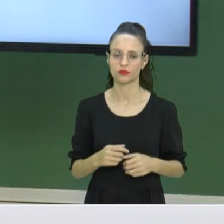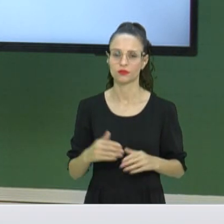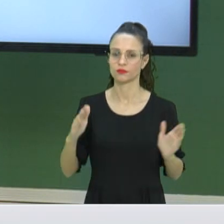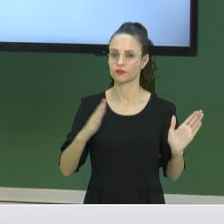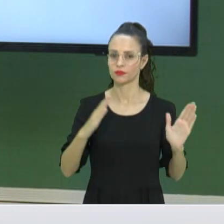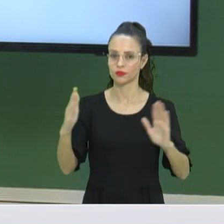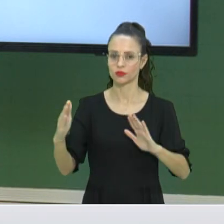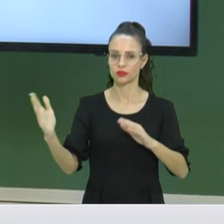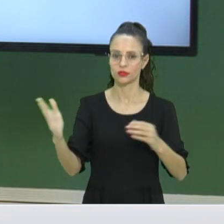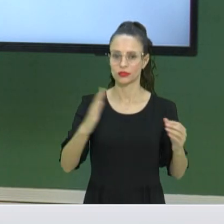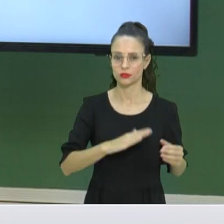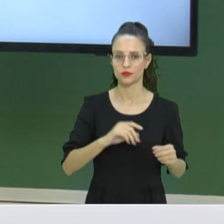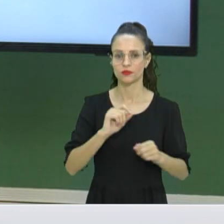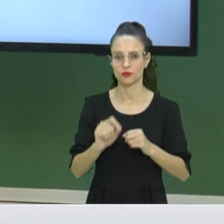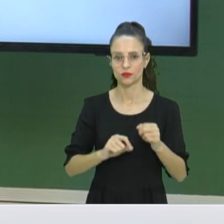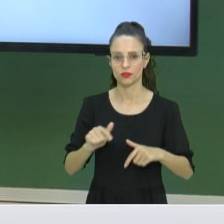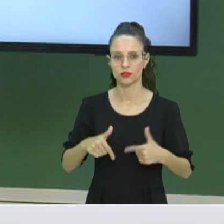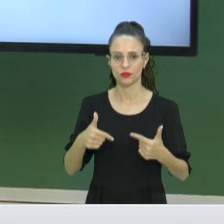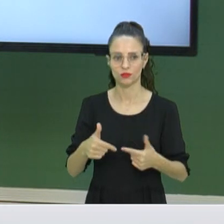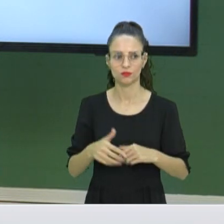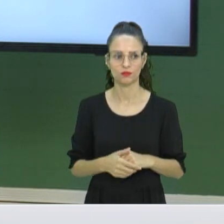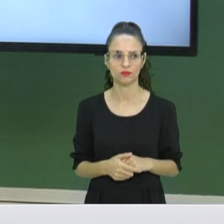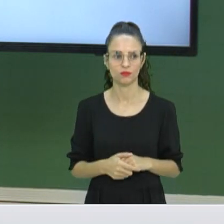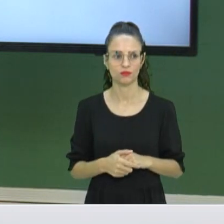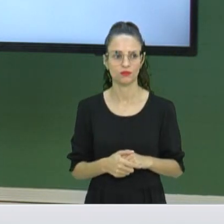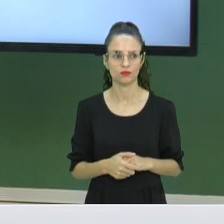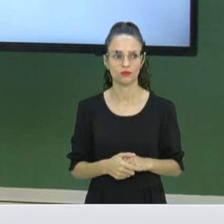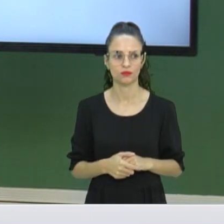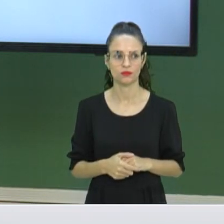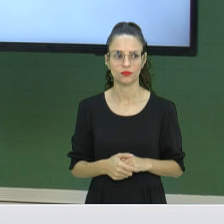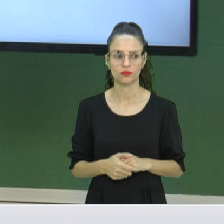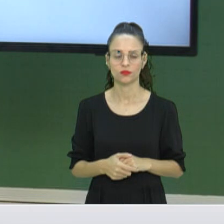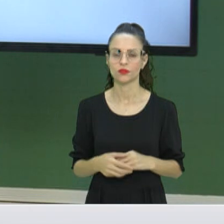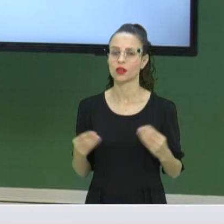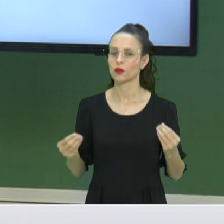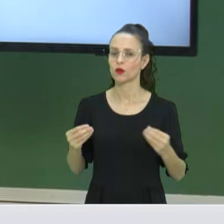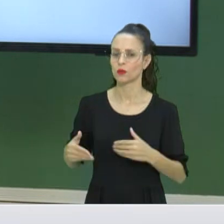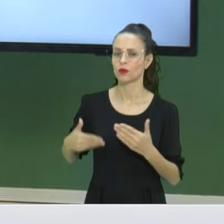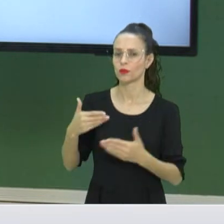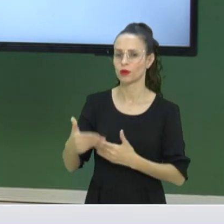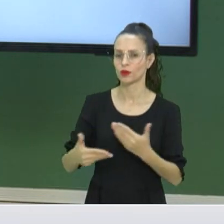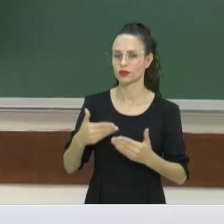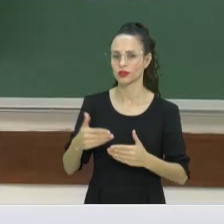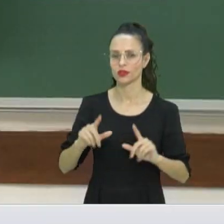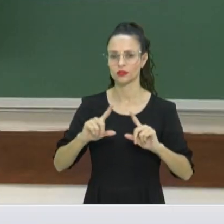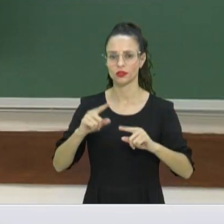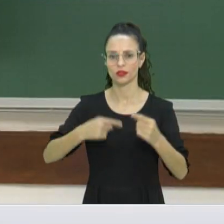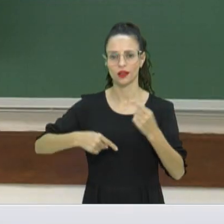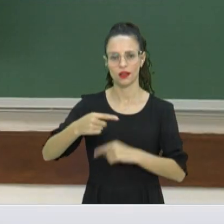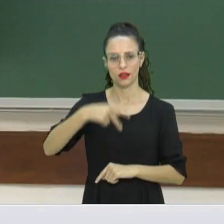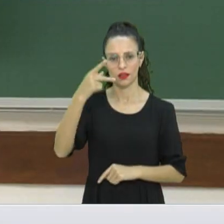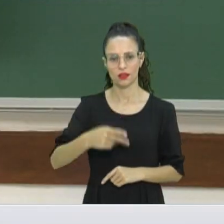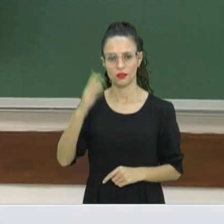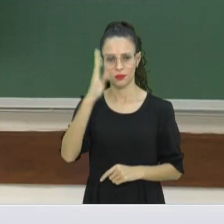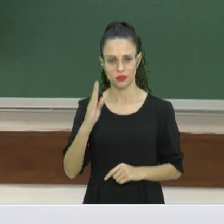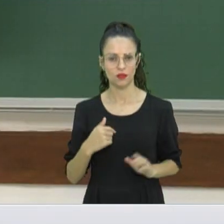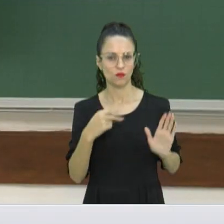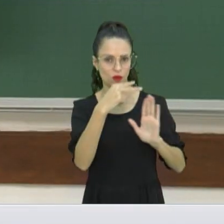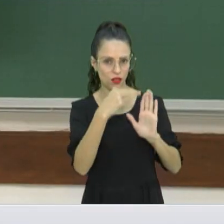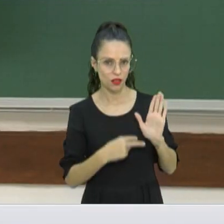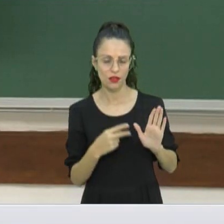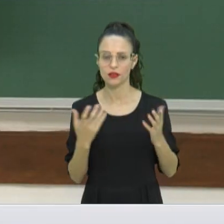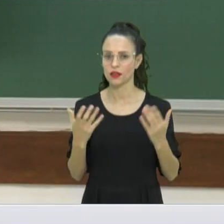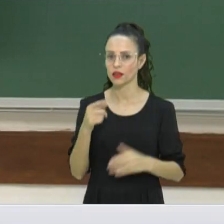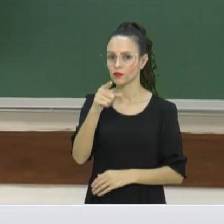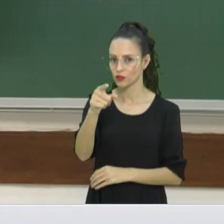né? No tempo não, mas nas nossas ações, né? Como está o processo de reciclagem no Brasil? Então eu vou ler e gostaria que